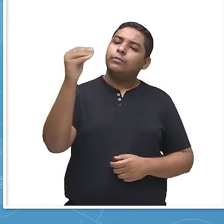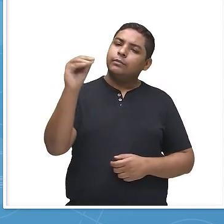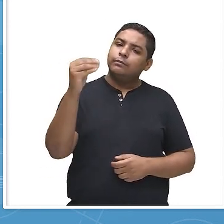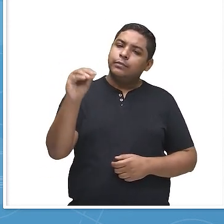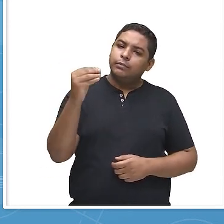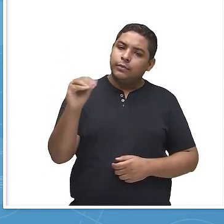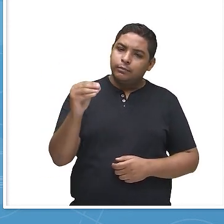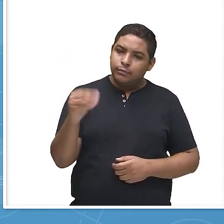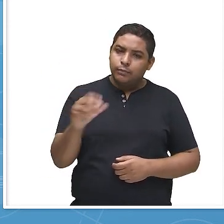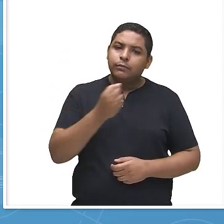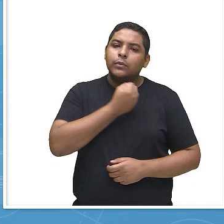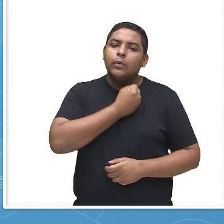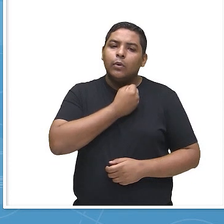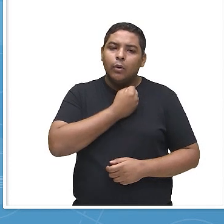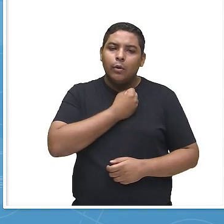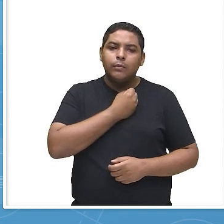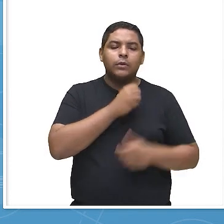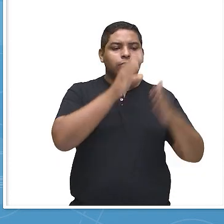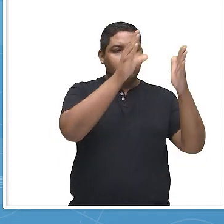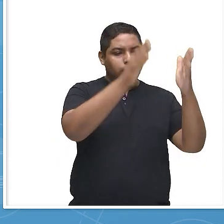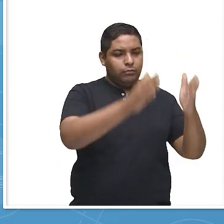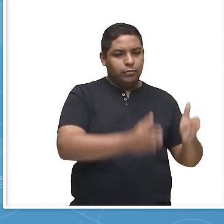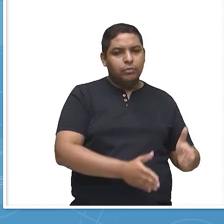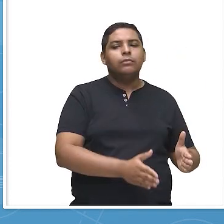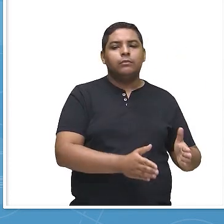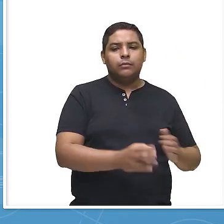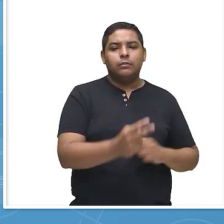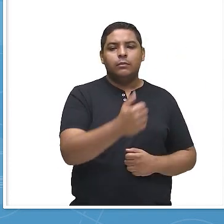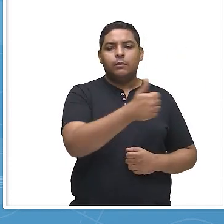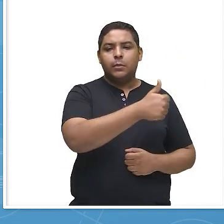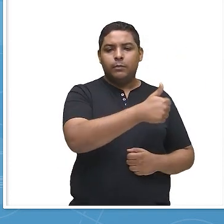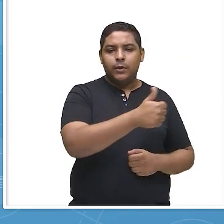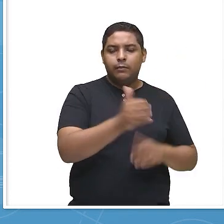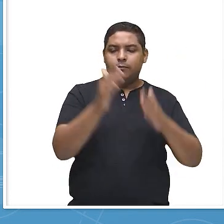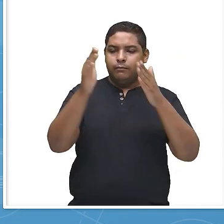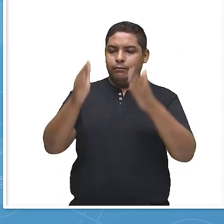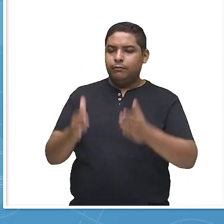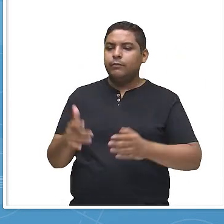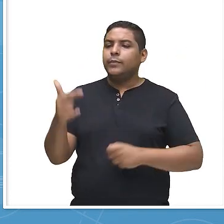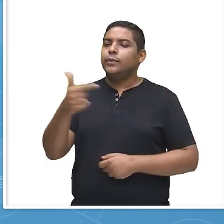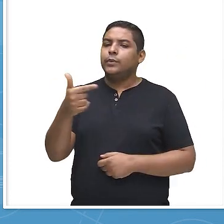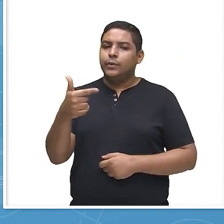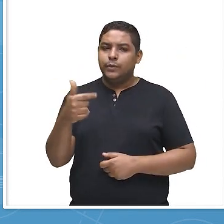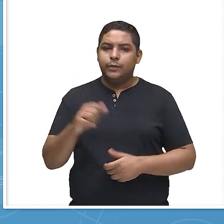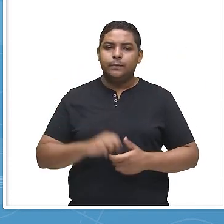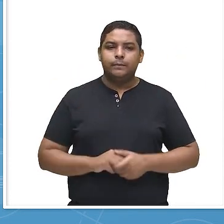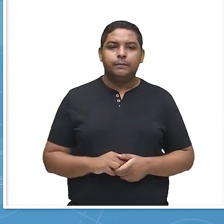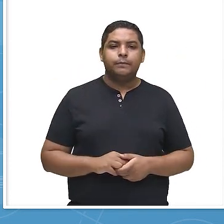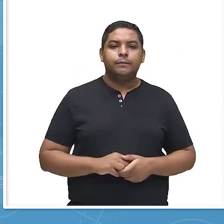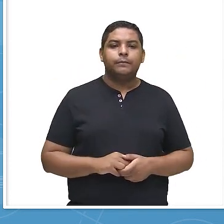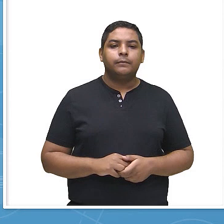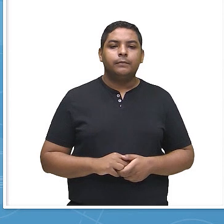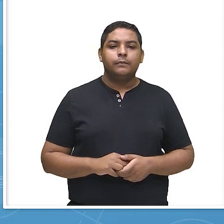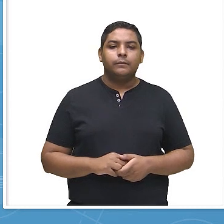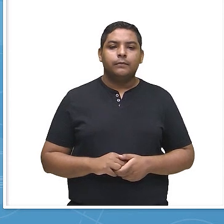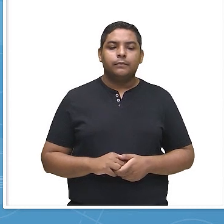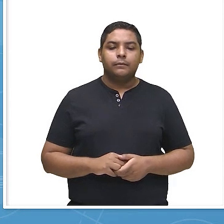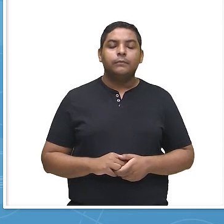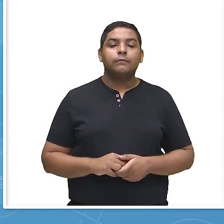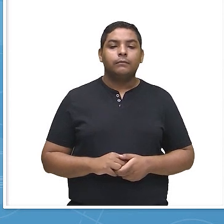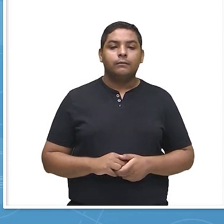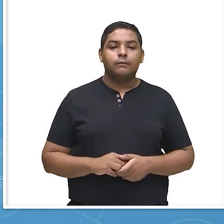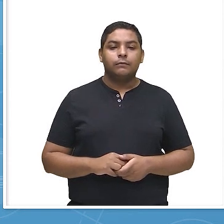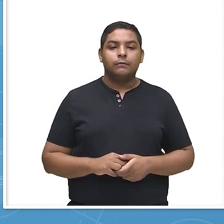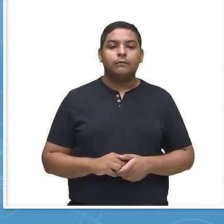a classificação. Na coluna 2, diz o seguinte: paisagem ambiental, parque